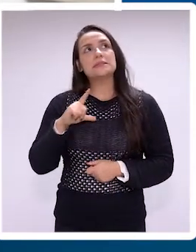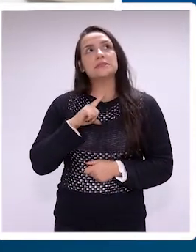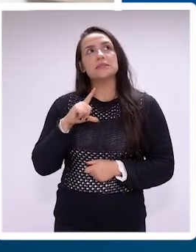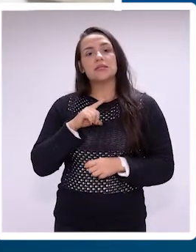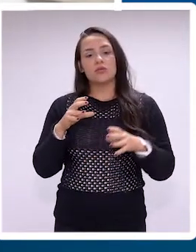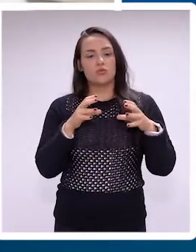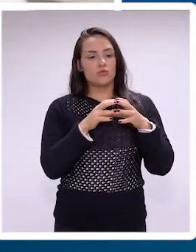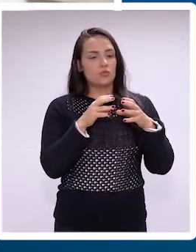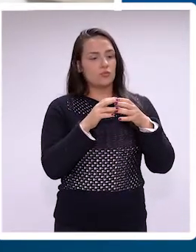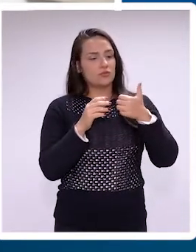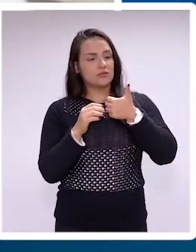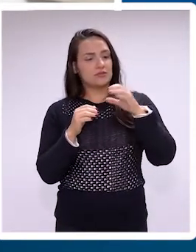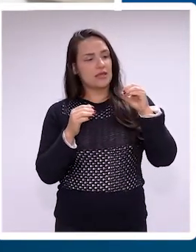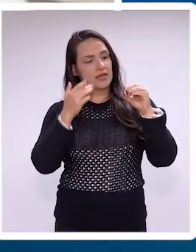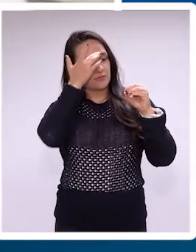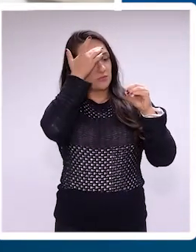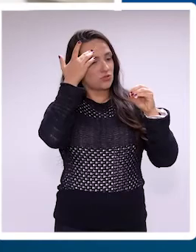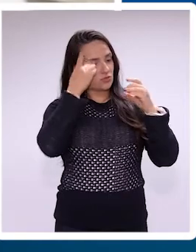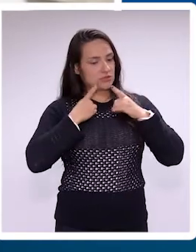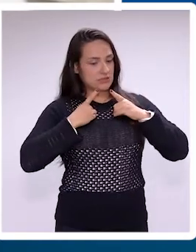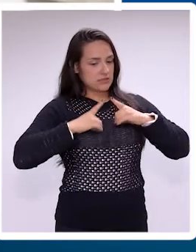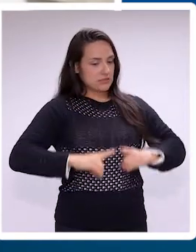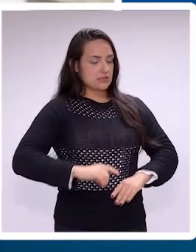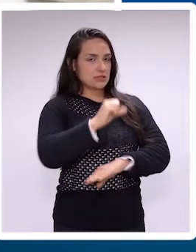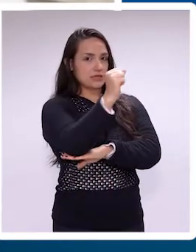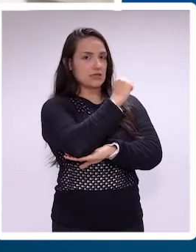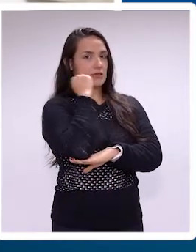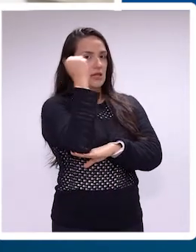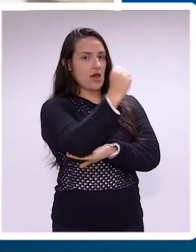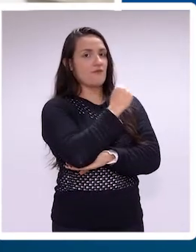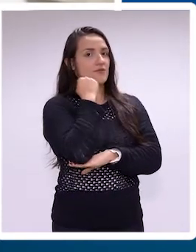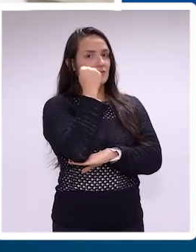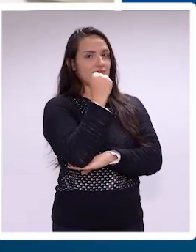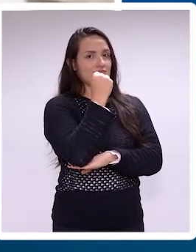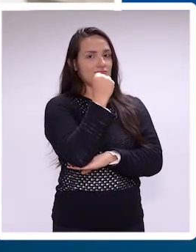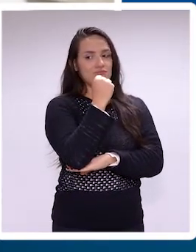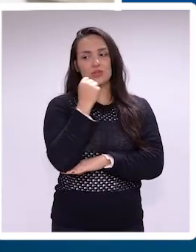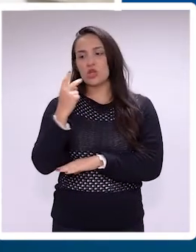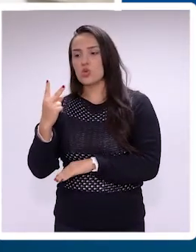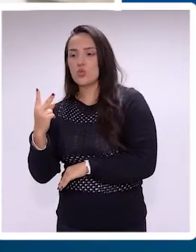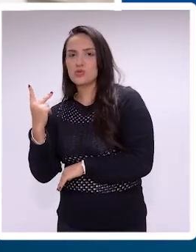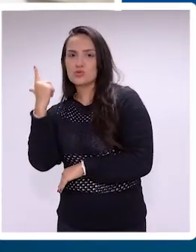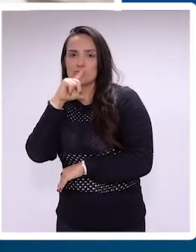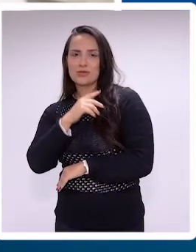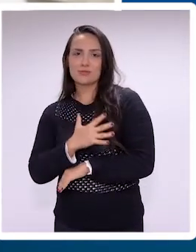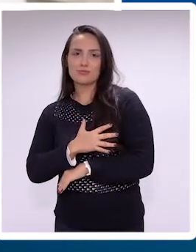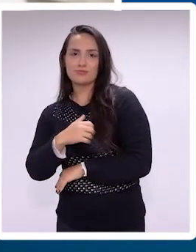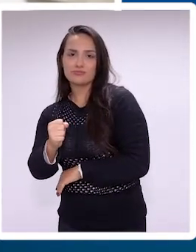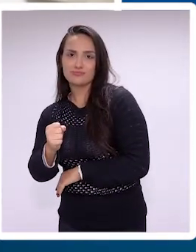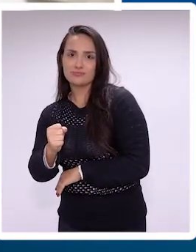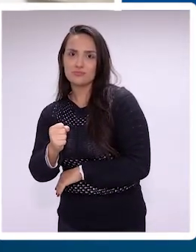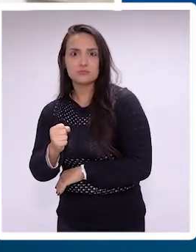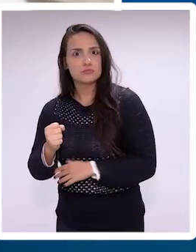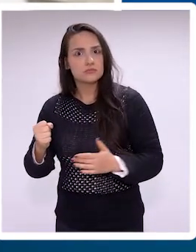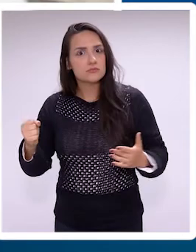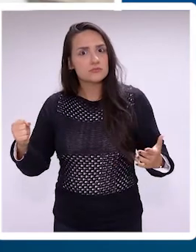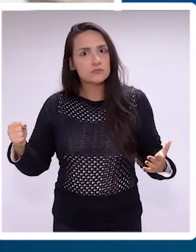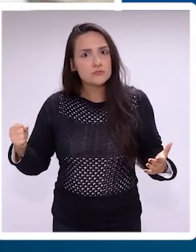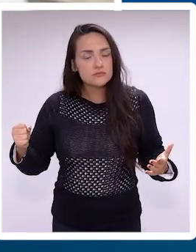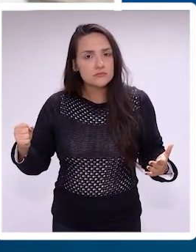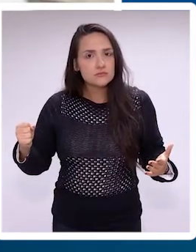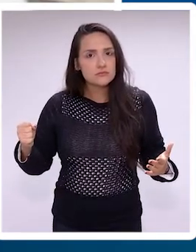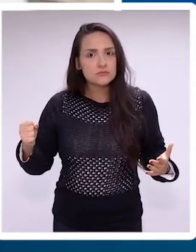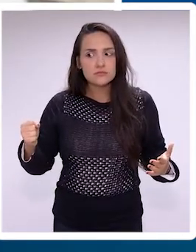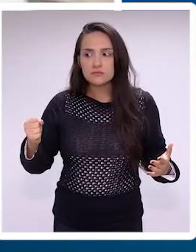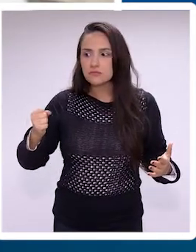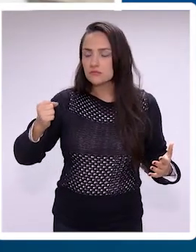graves, 2 se matam. É uma taxa muito grande. Qualquer doença que em seu período